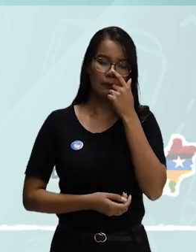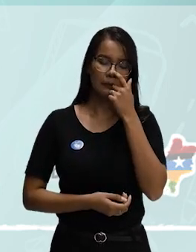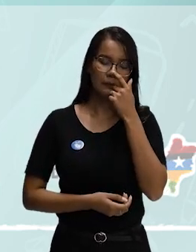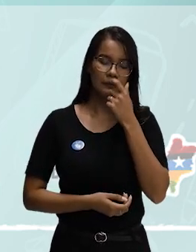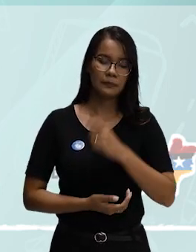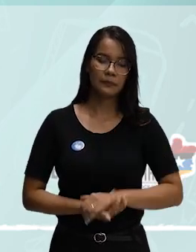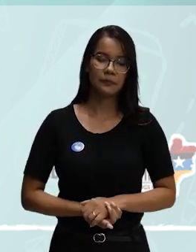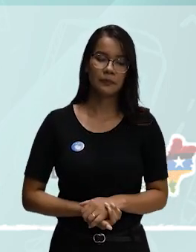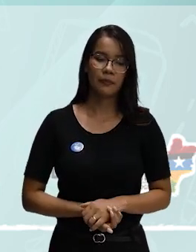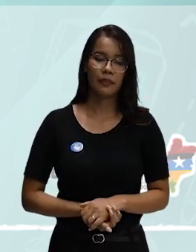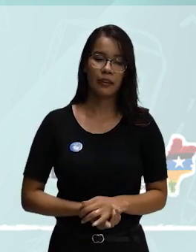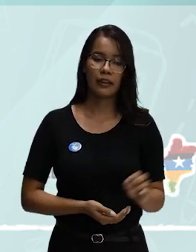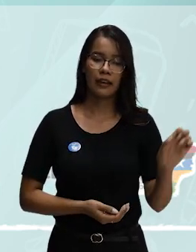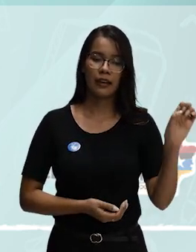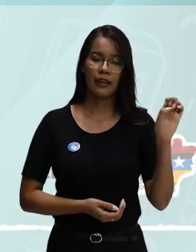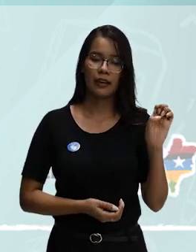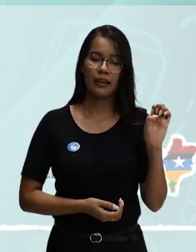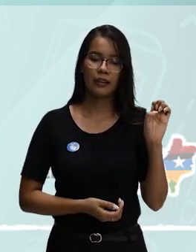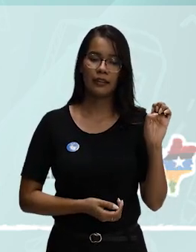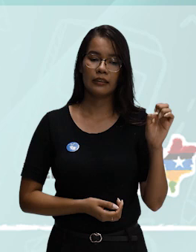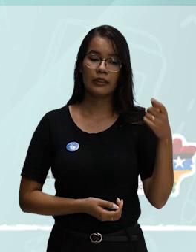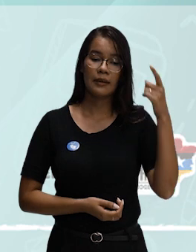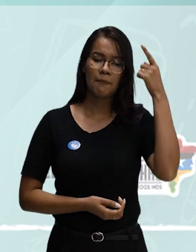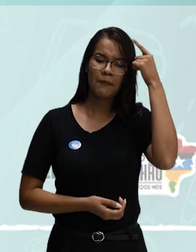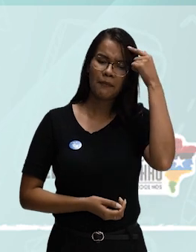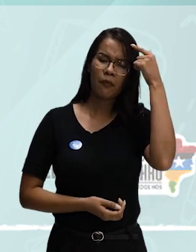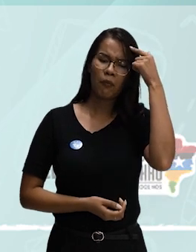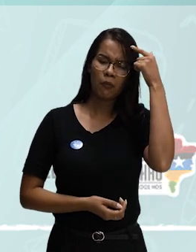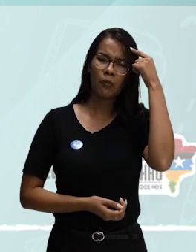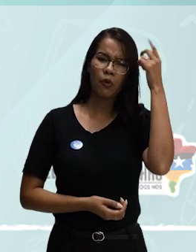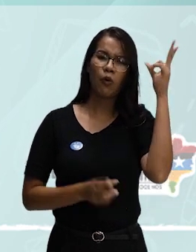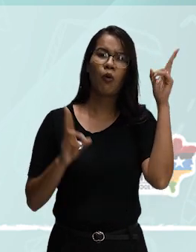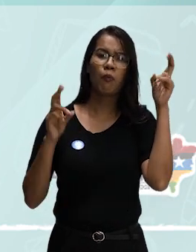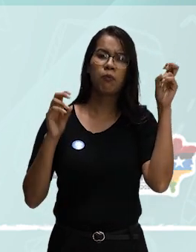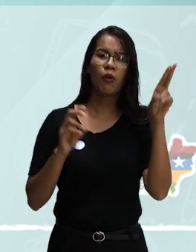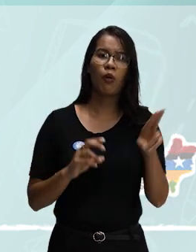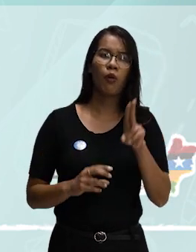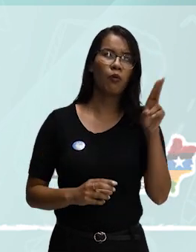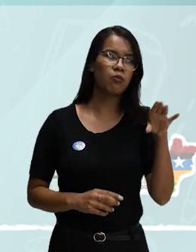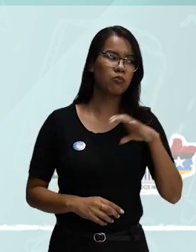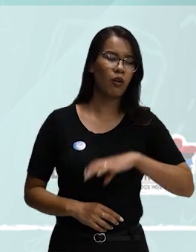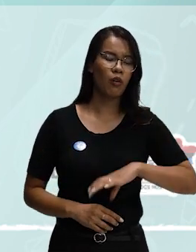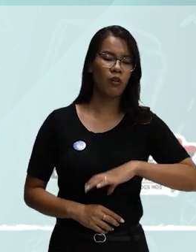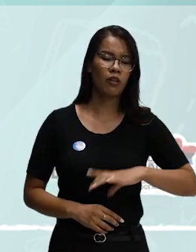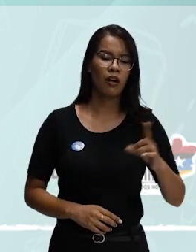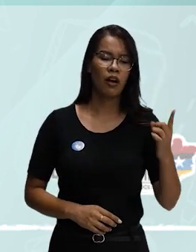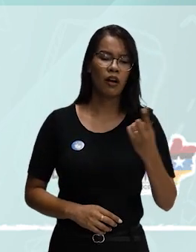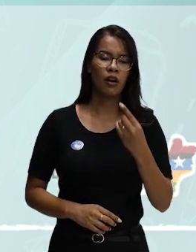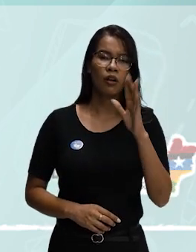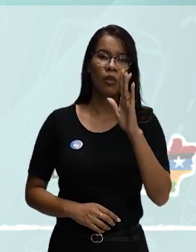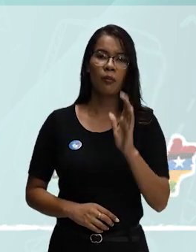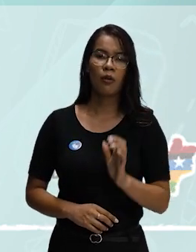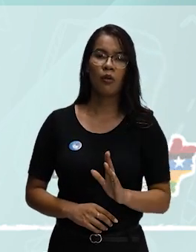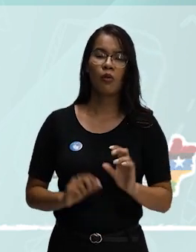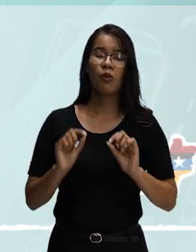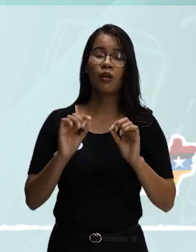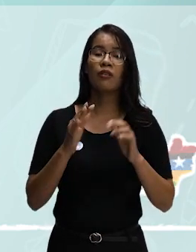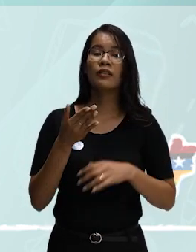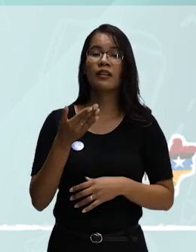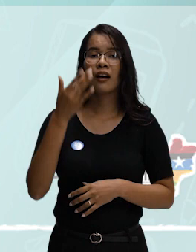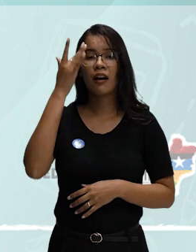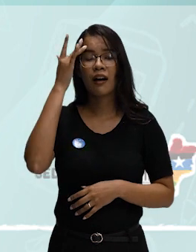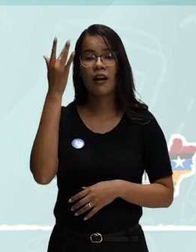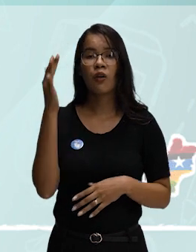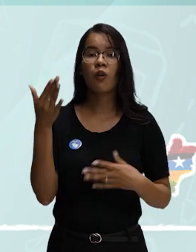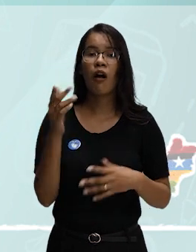Não. Enfatizar, já falei, repensar o uso do bom português no Brasil. O que vocês acham? Qual é a letra